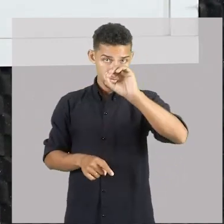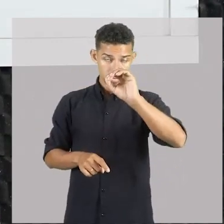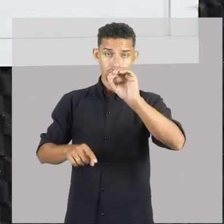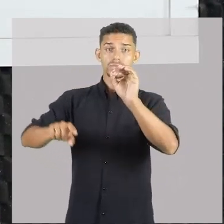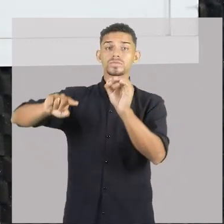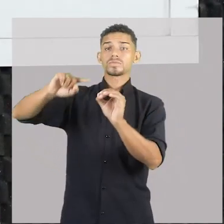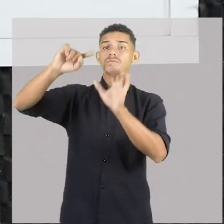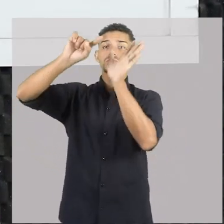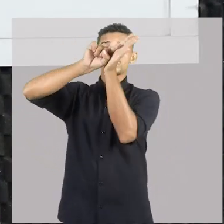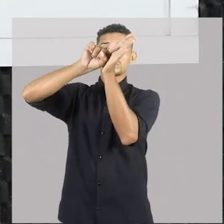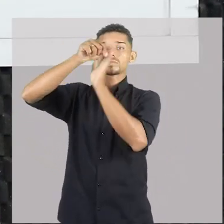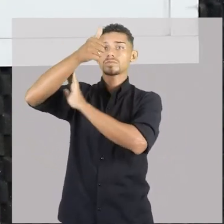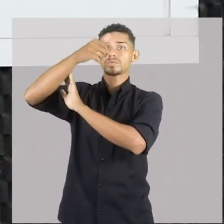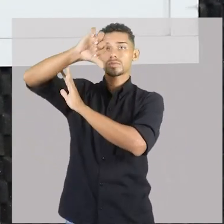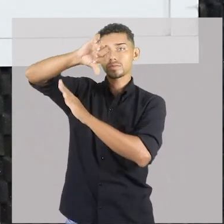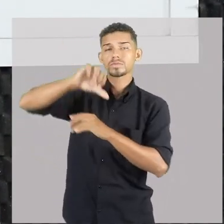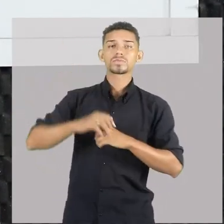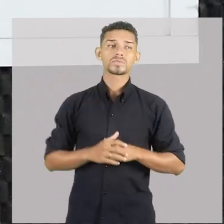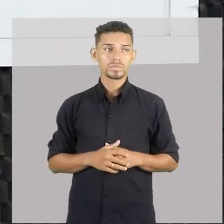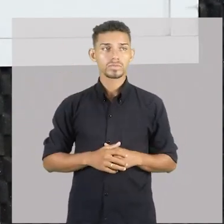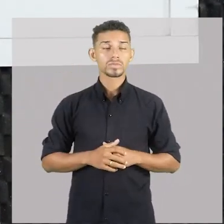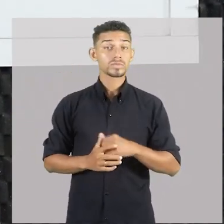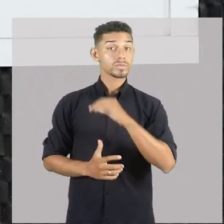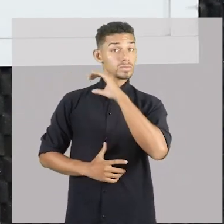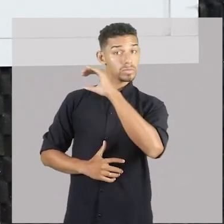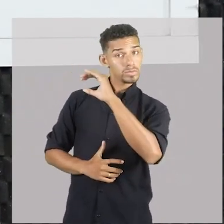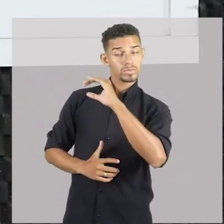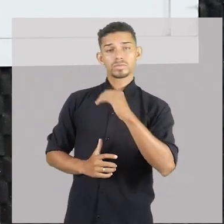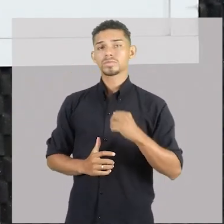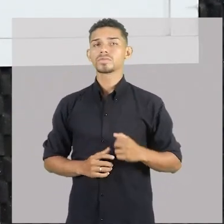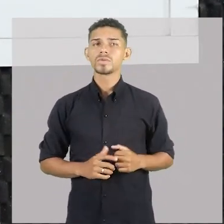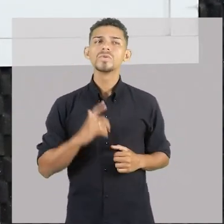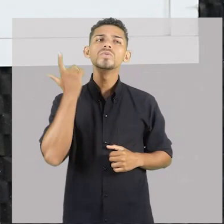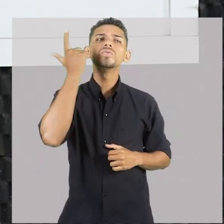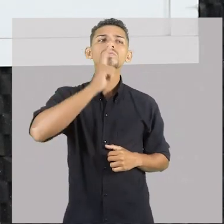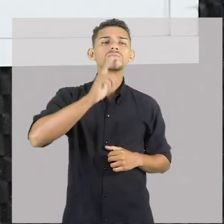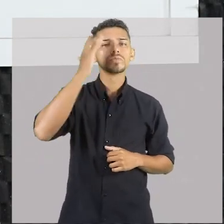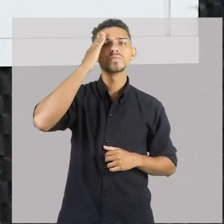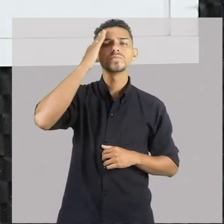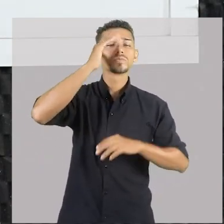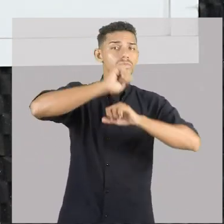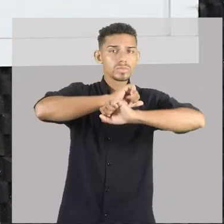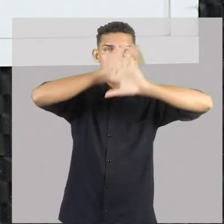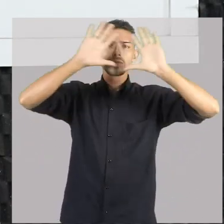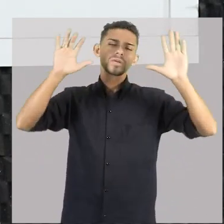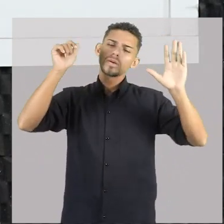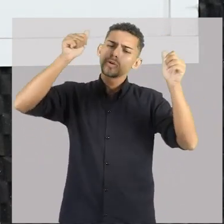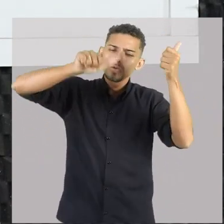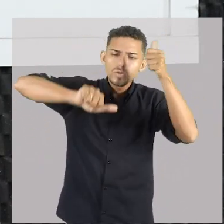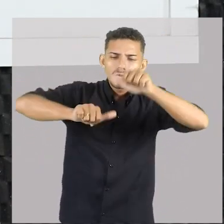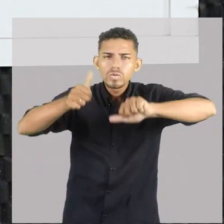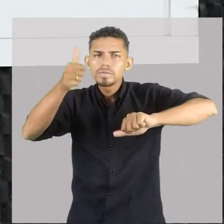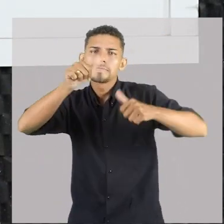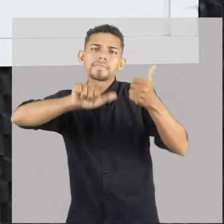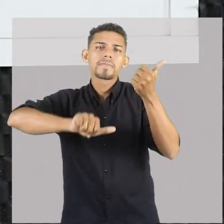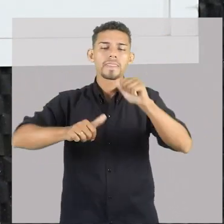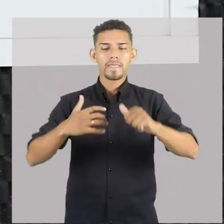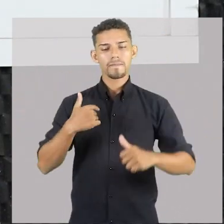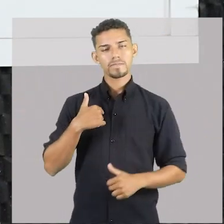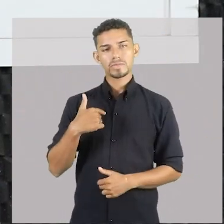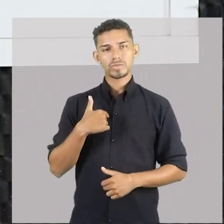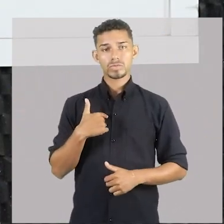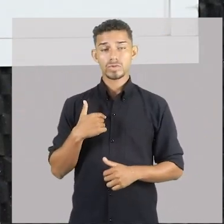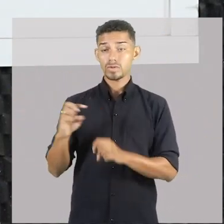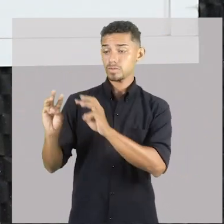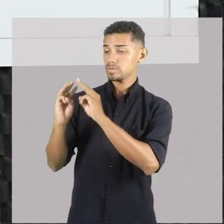Pronto. Tá? Então, para vocês entenderem o que significa essa fórmula. Fazendo uma analogia, eu com minha